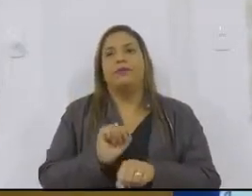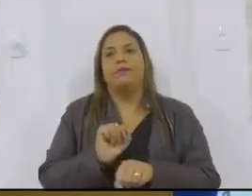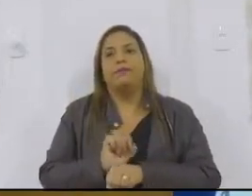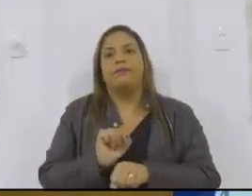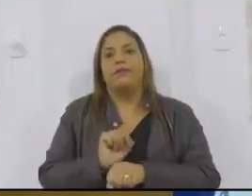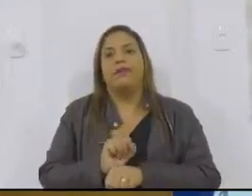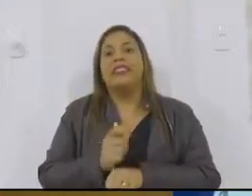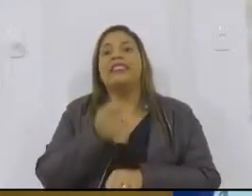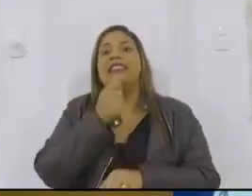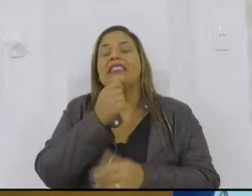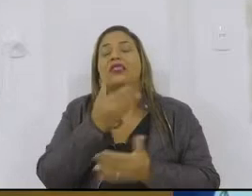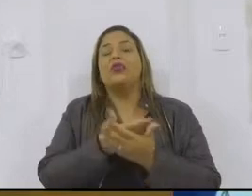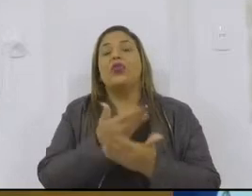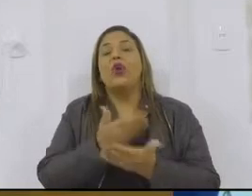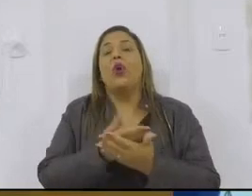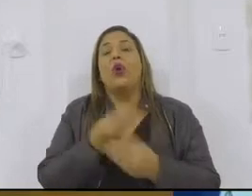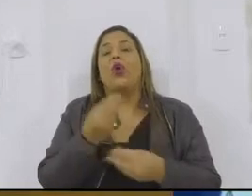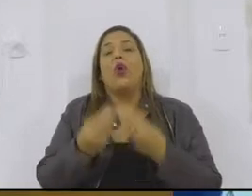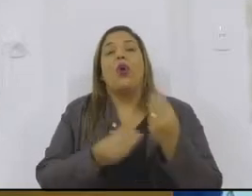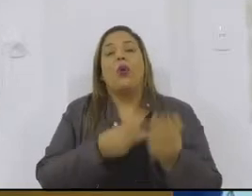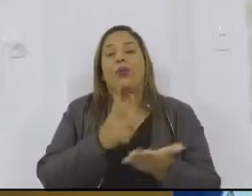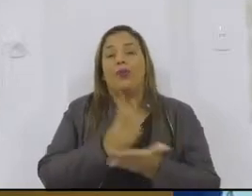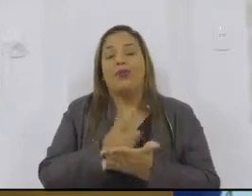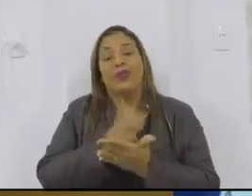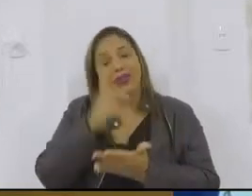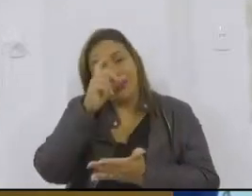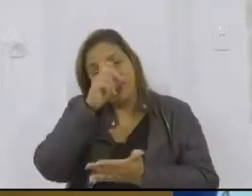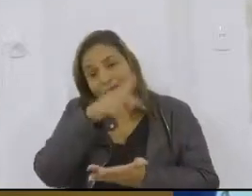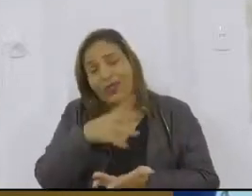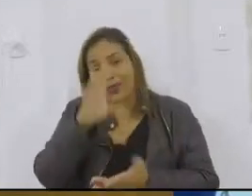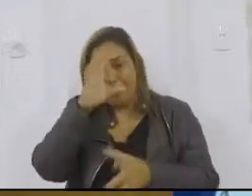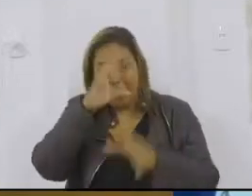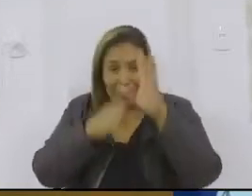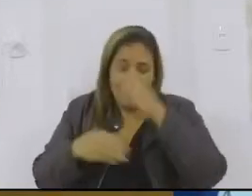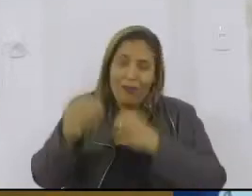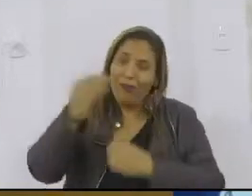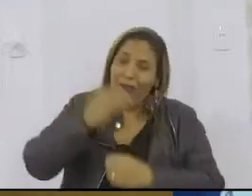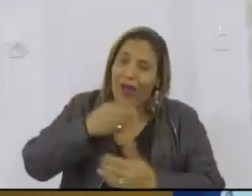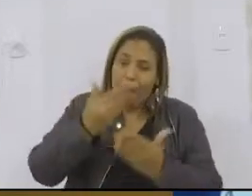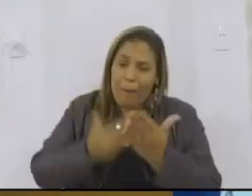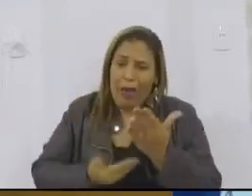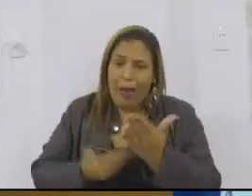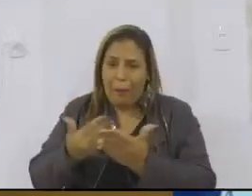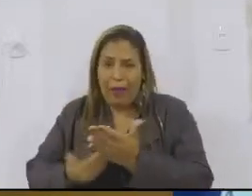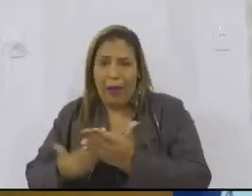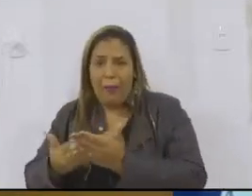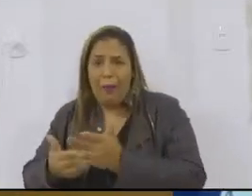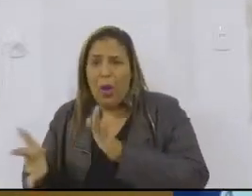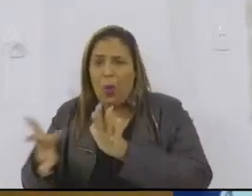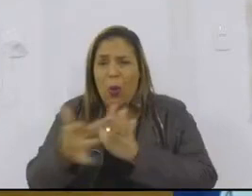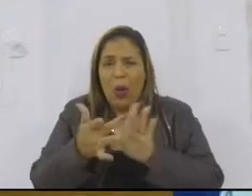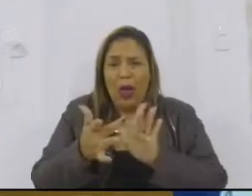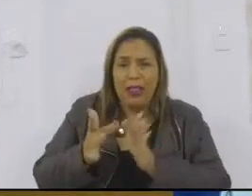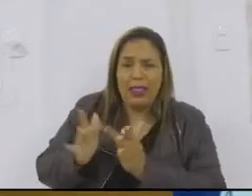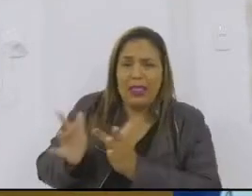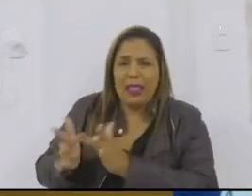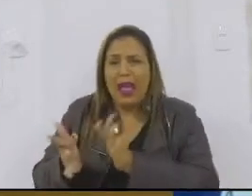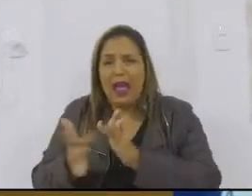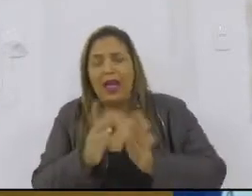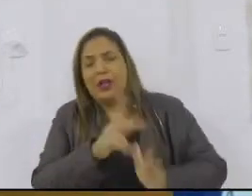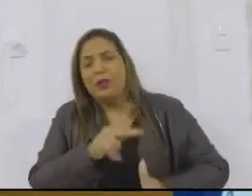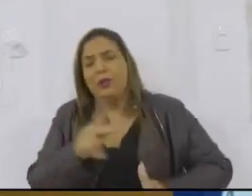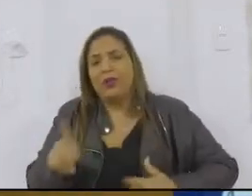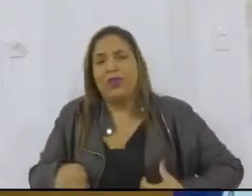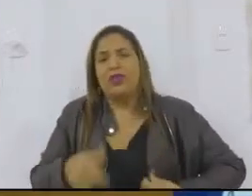ter continuidade, né, no aprendizado, muitas vezes perde aquele contato com o professor, com as